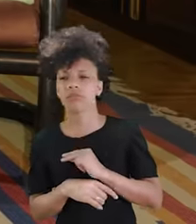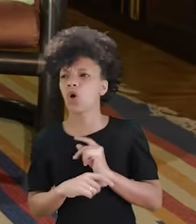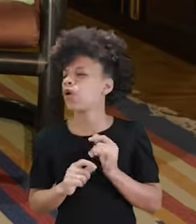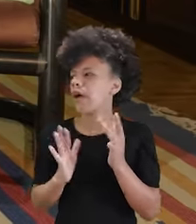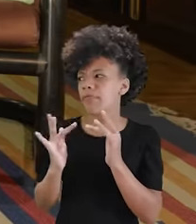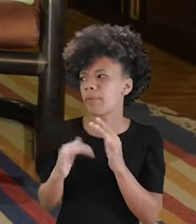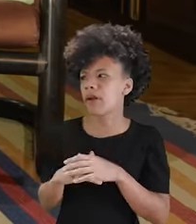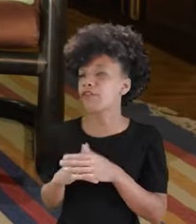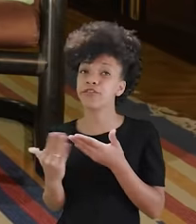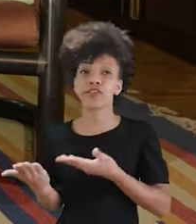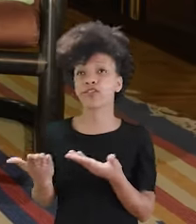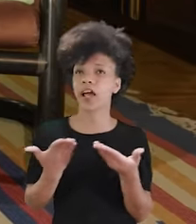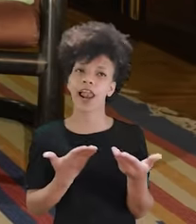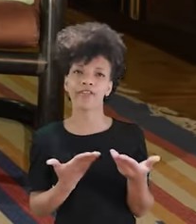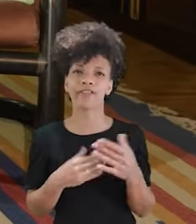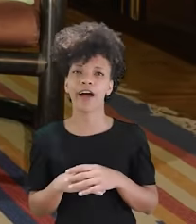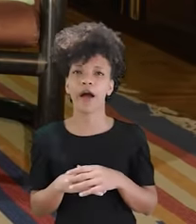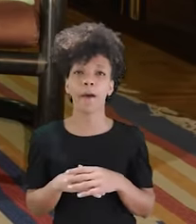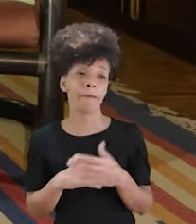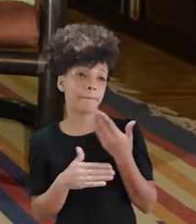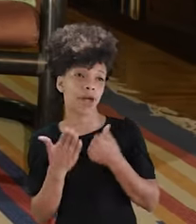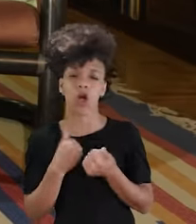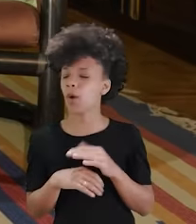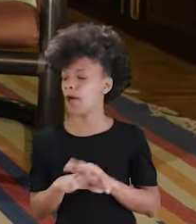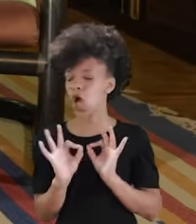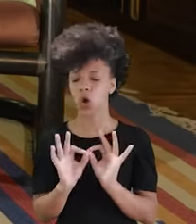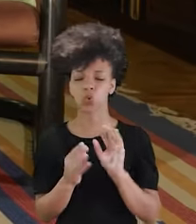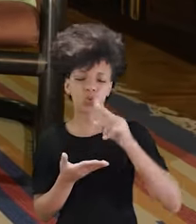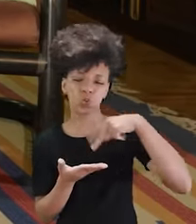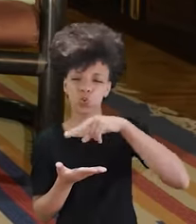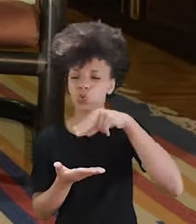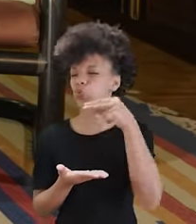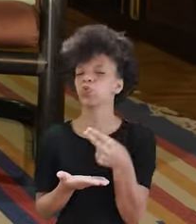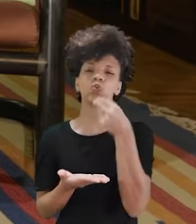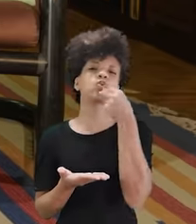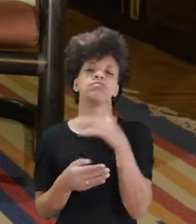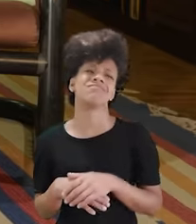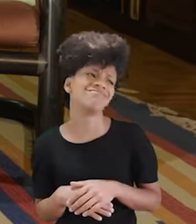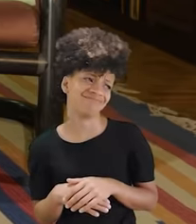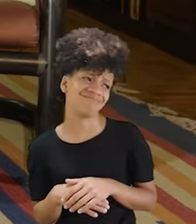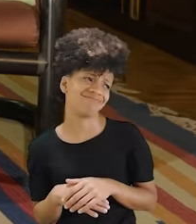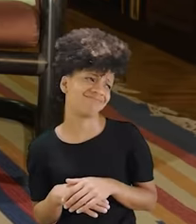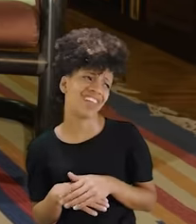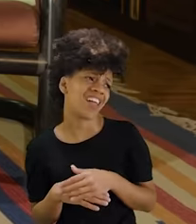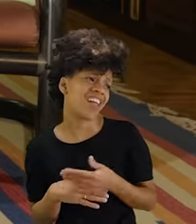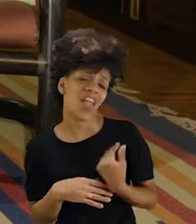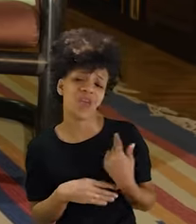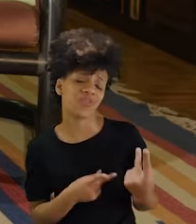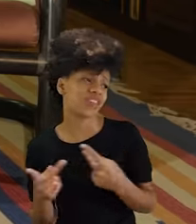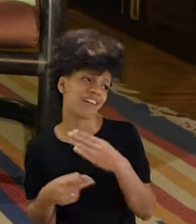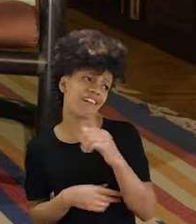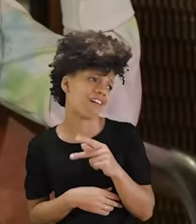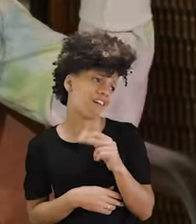colonial e você fala irmão Como encapar ele tem golfinho Olha eu tenho a Vigo o Edu que